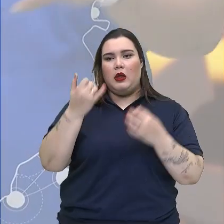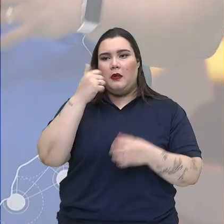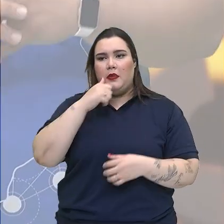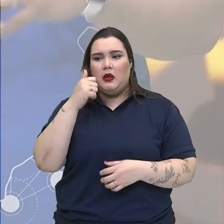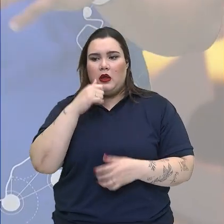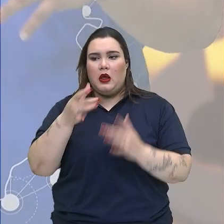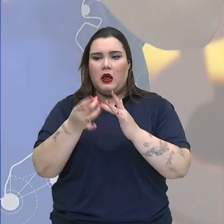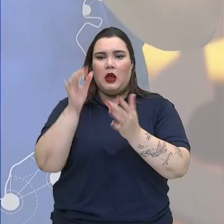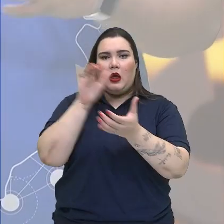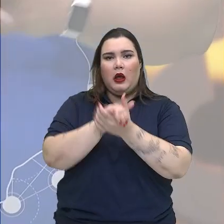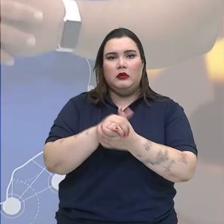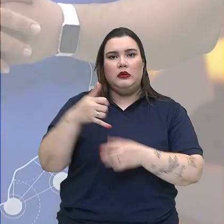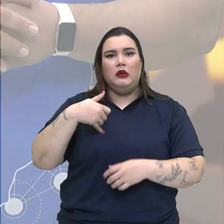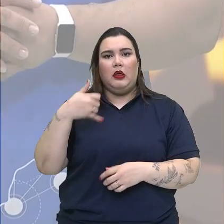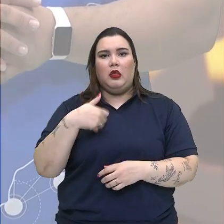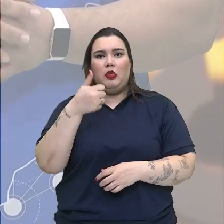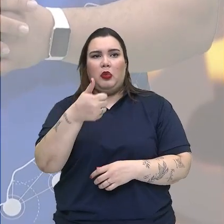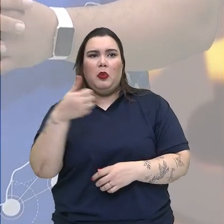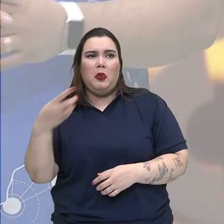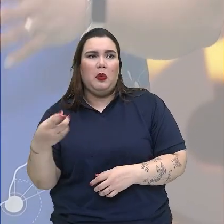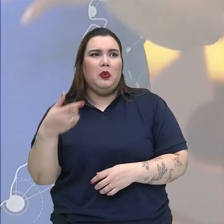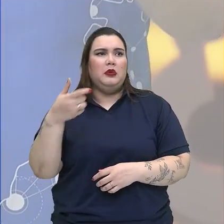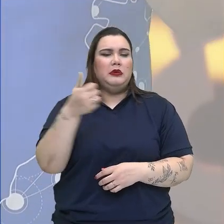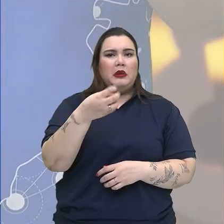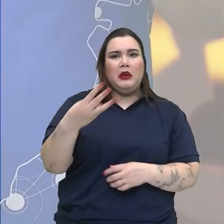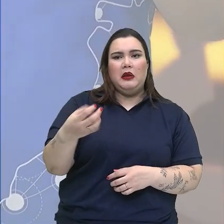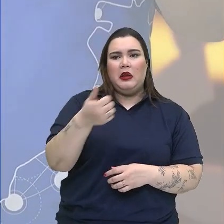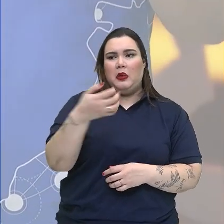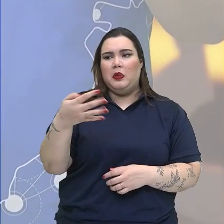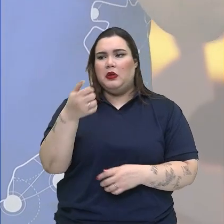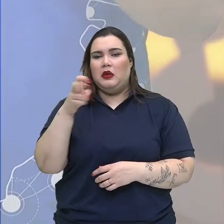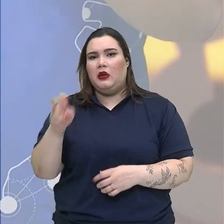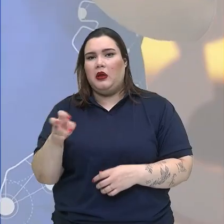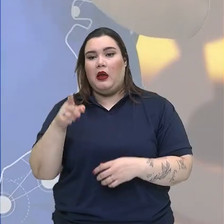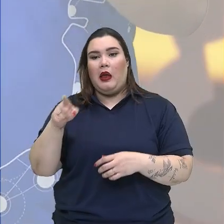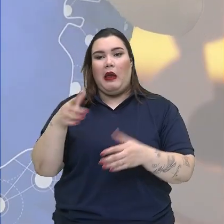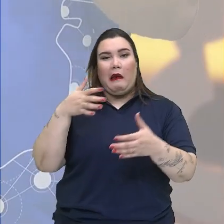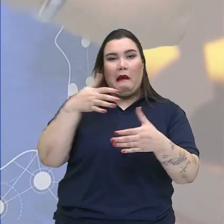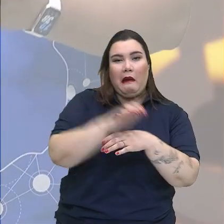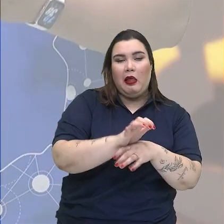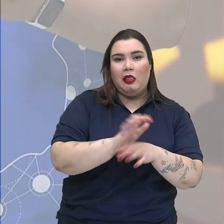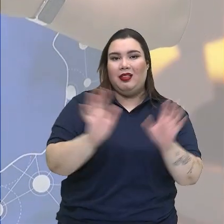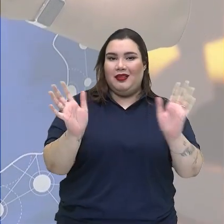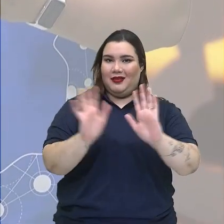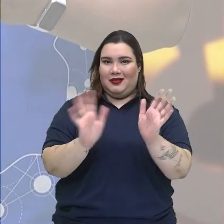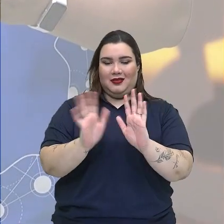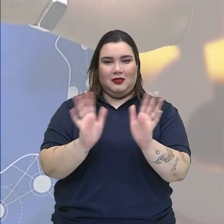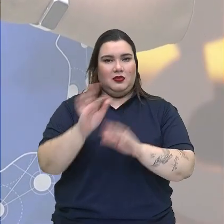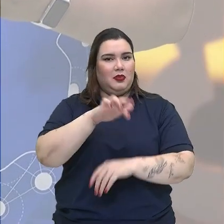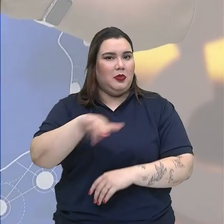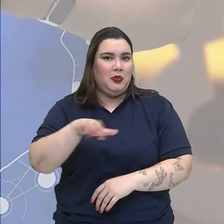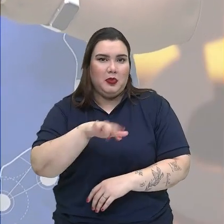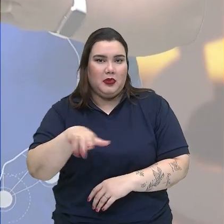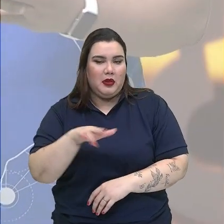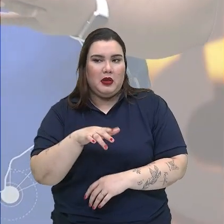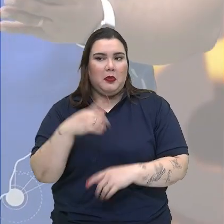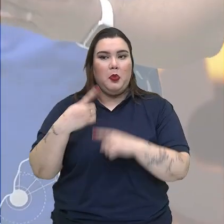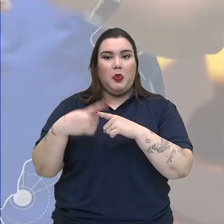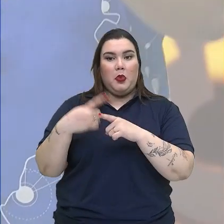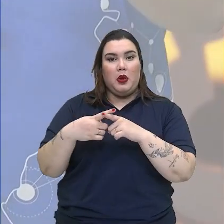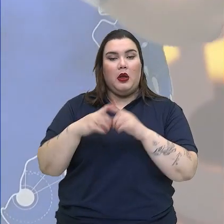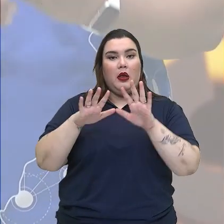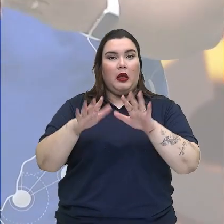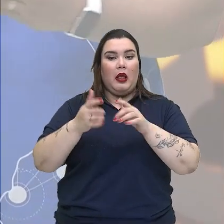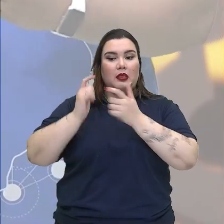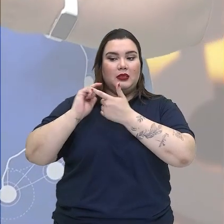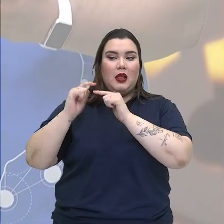13, 14 anos já eram muito novas. Por quê? Elas eram abusadas. Não, gente, não, a questão não é essa. A questão é que para os